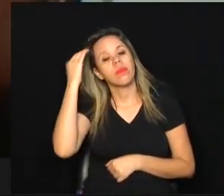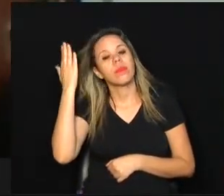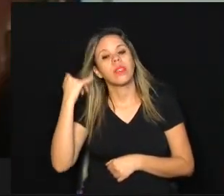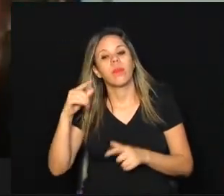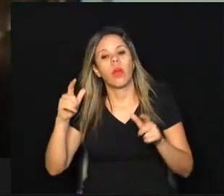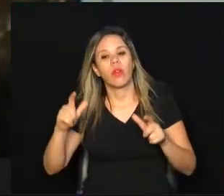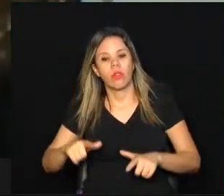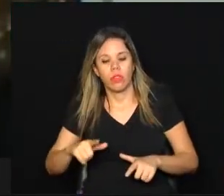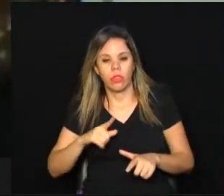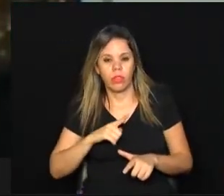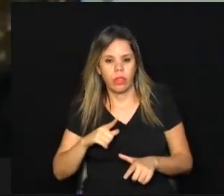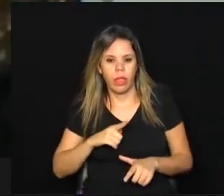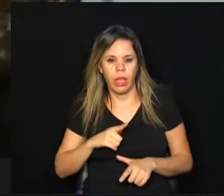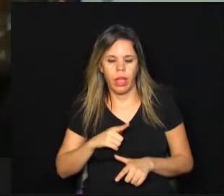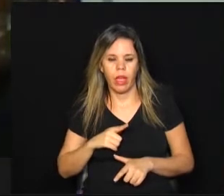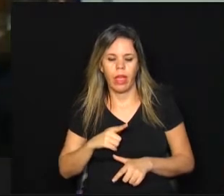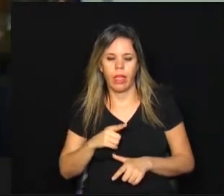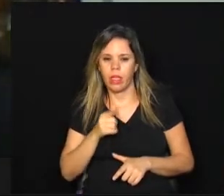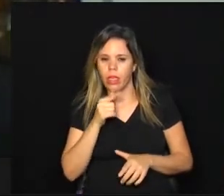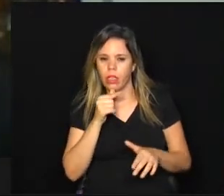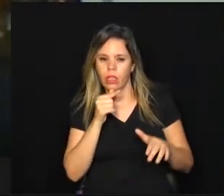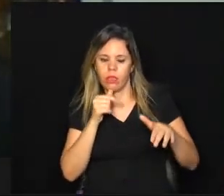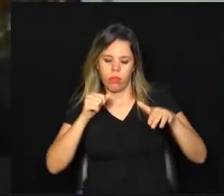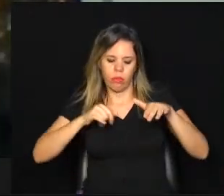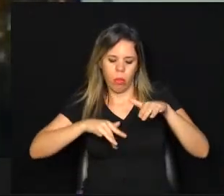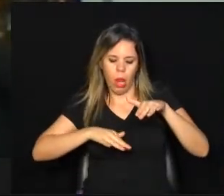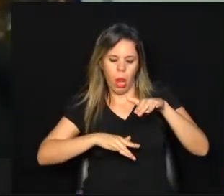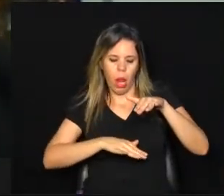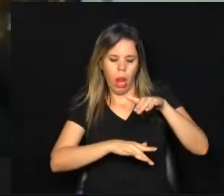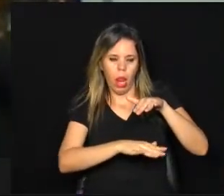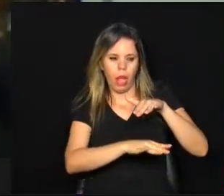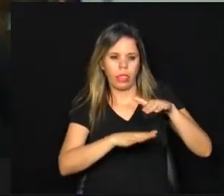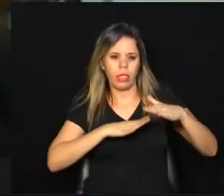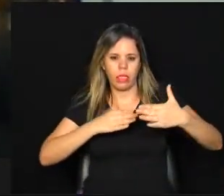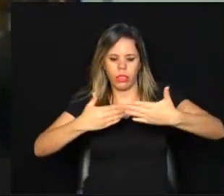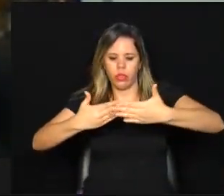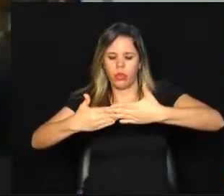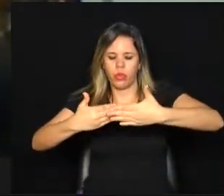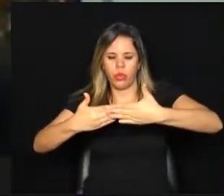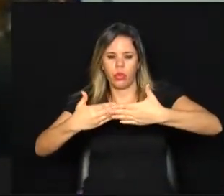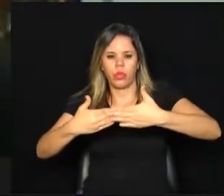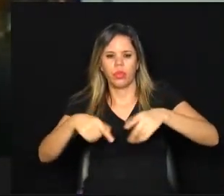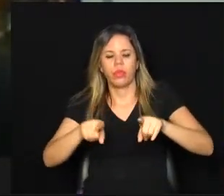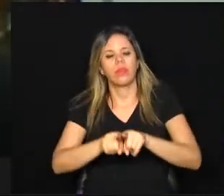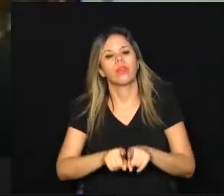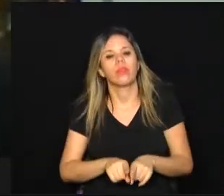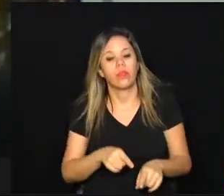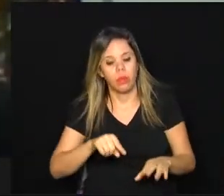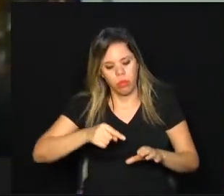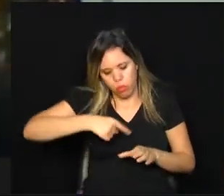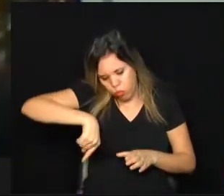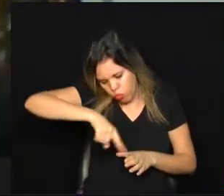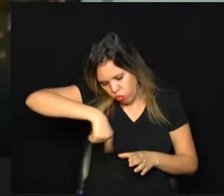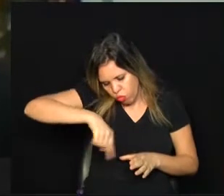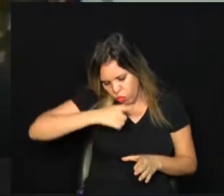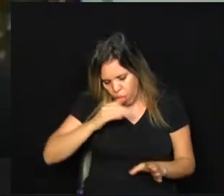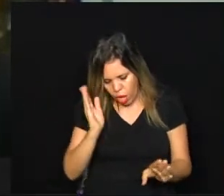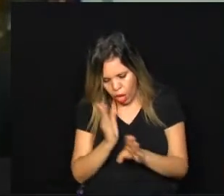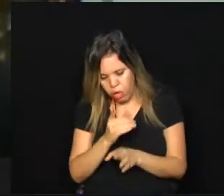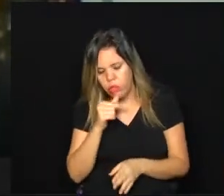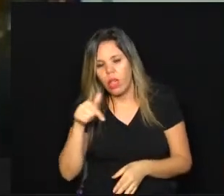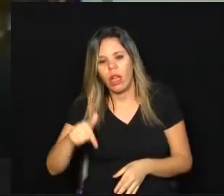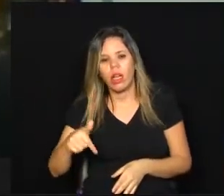aquífero Guarani, que é a região de Ribeirão Preto, São José do Rio Preto, perfura o poço que você acha água. Na nossa região,